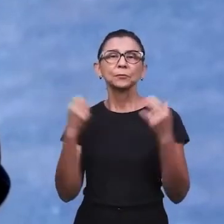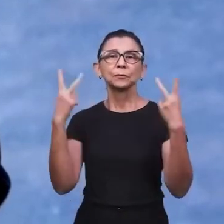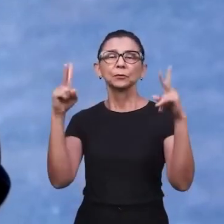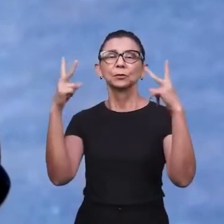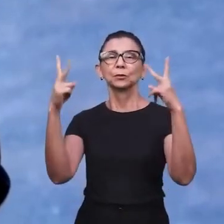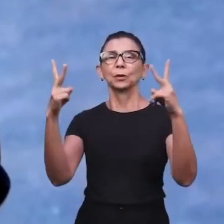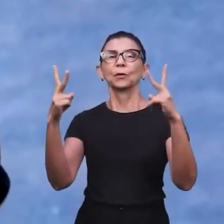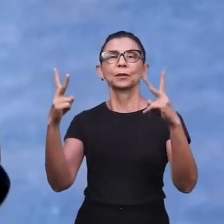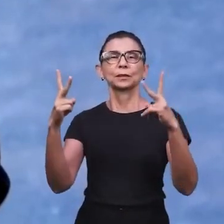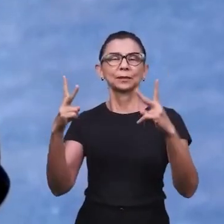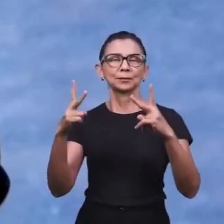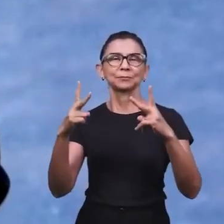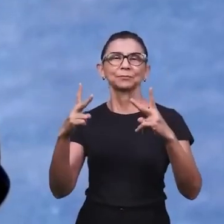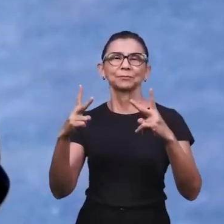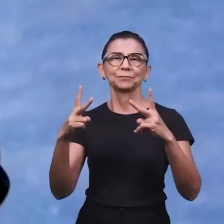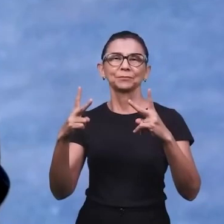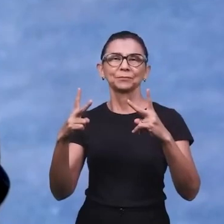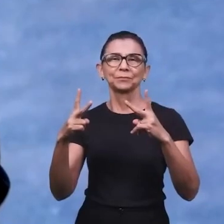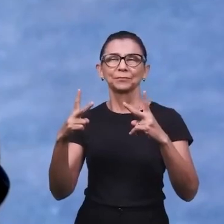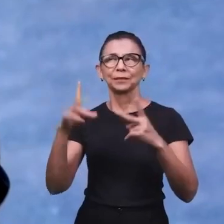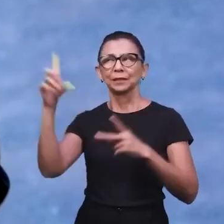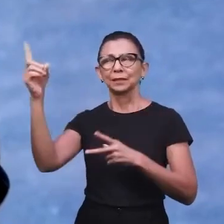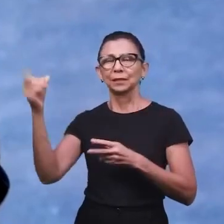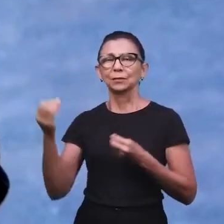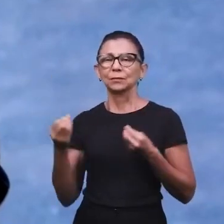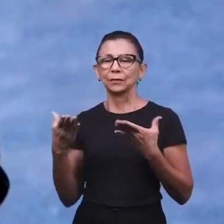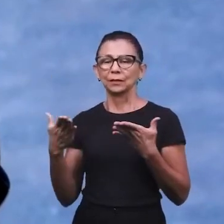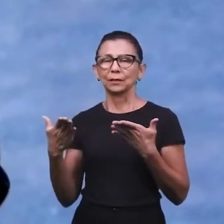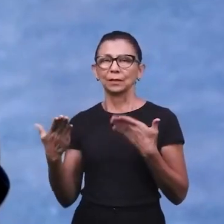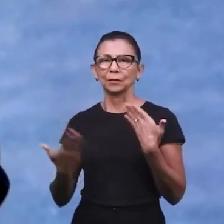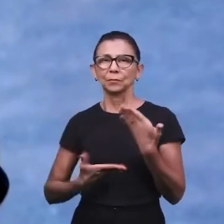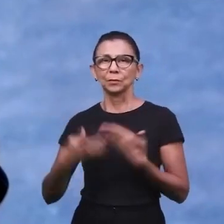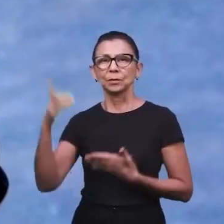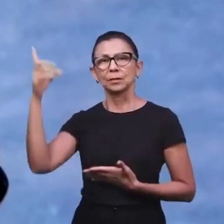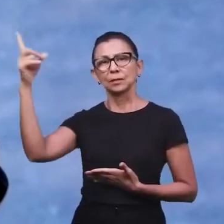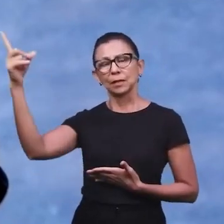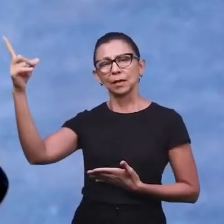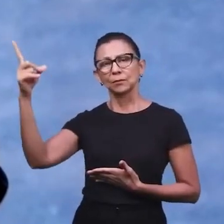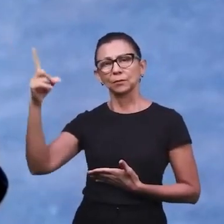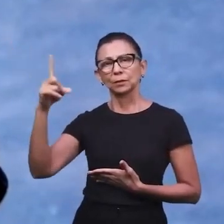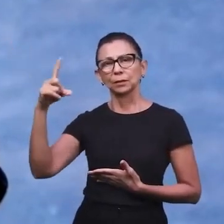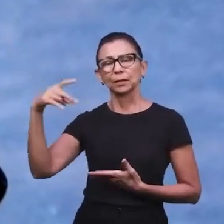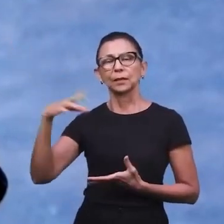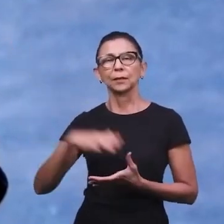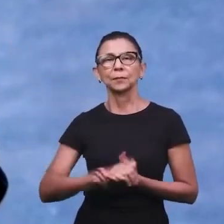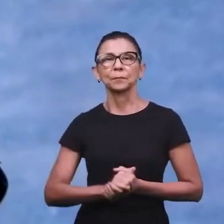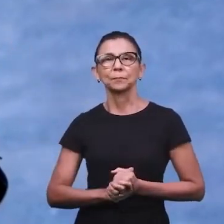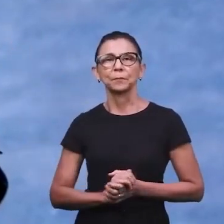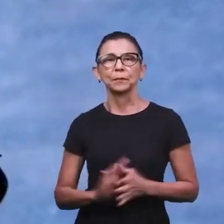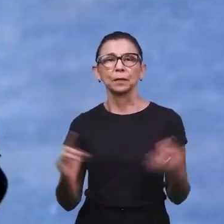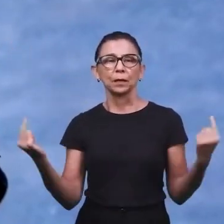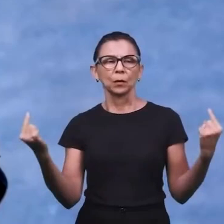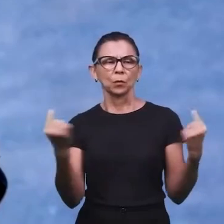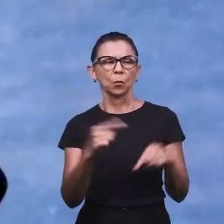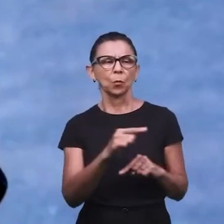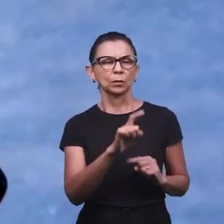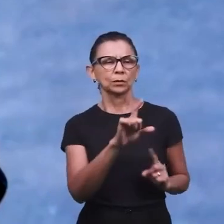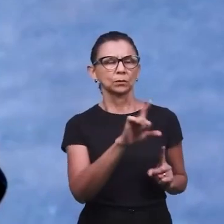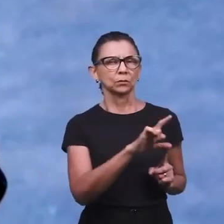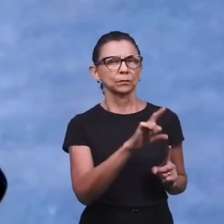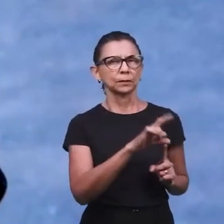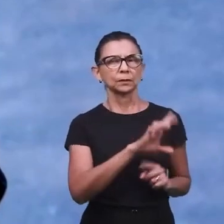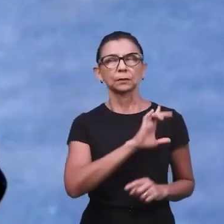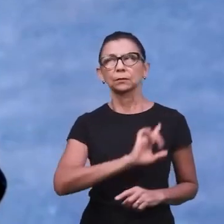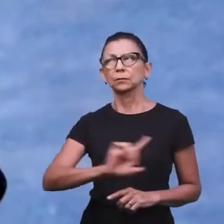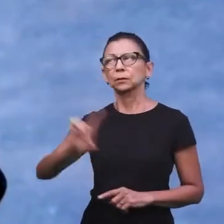vitória que Deus tem para os seus servos que é a Vitória da Luz contra as trevas é a Vitória daquilo que é o Deus